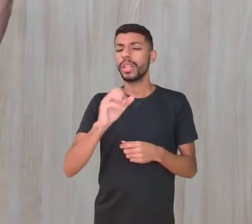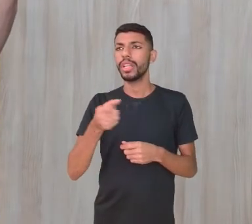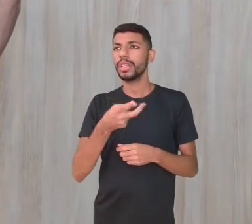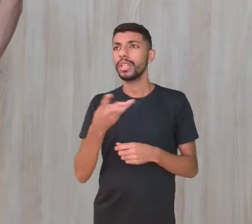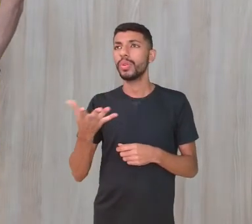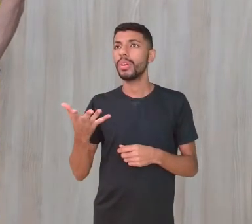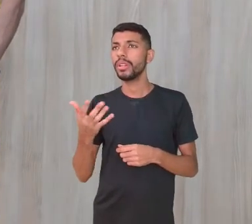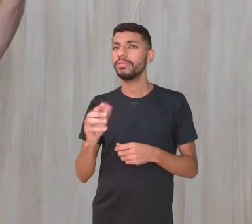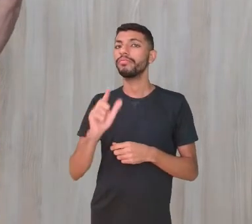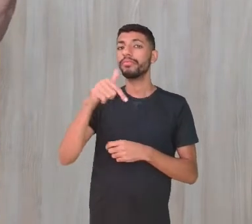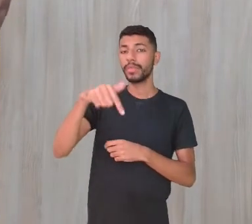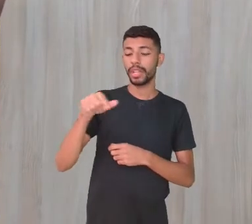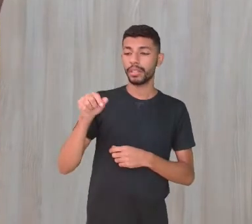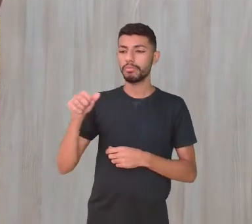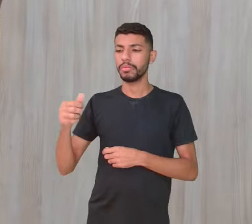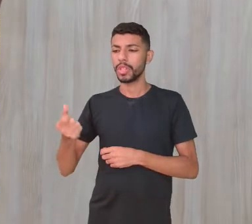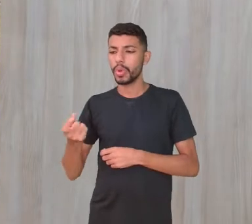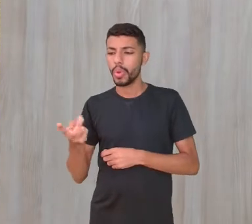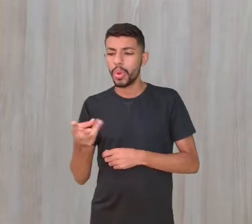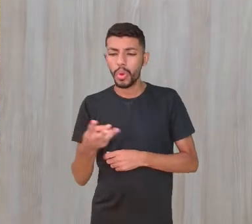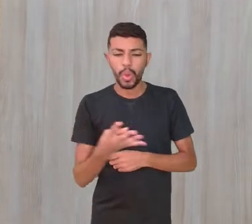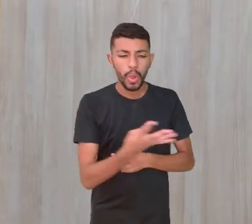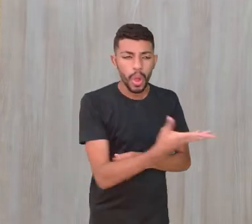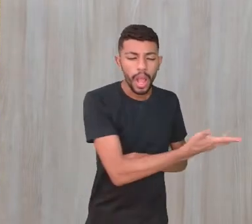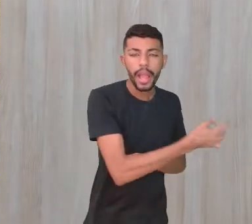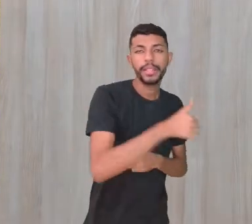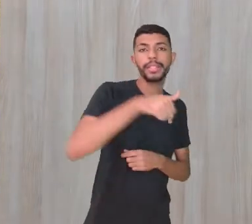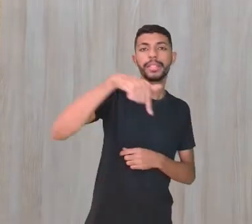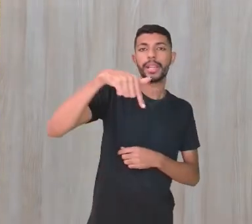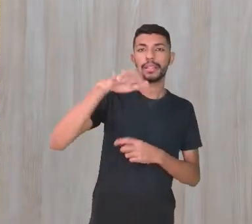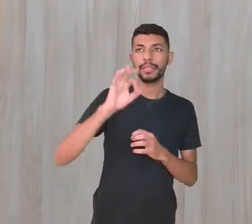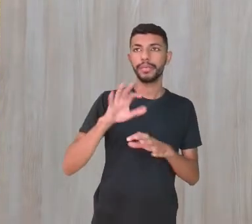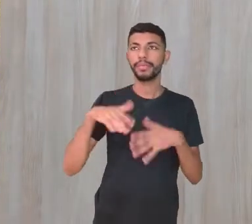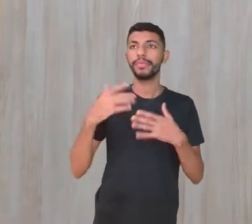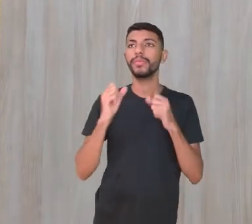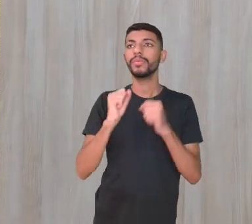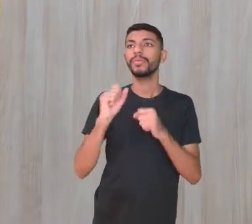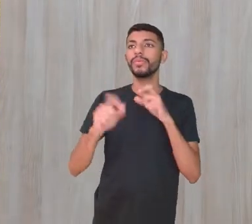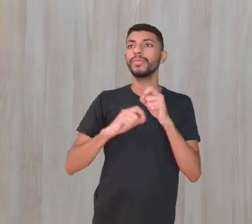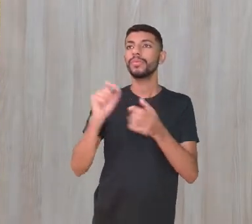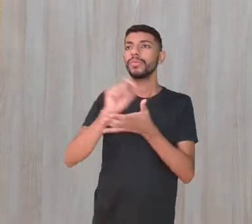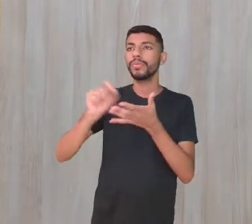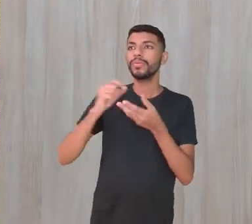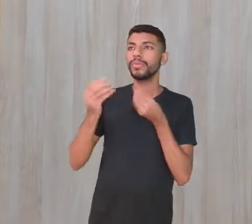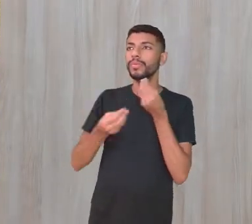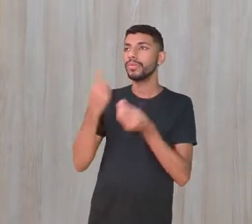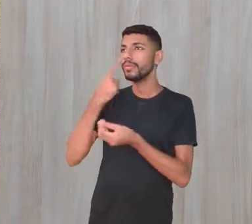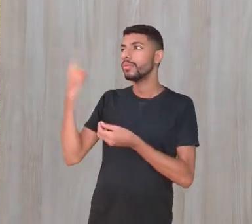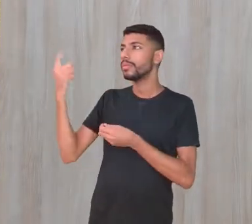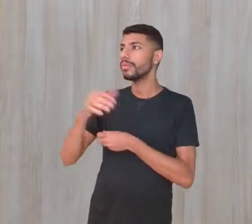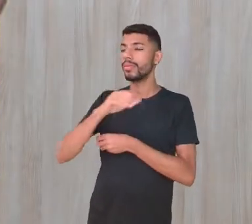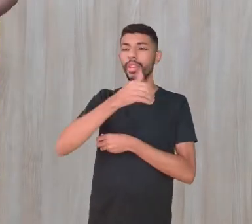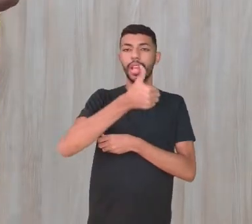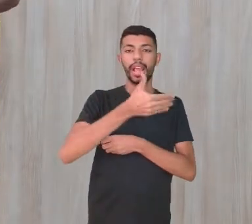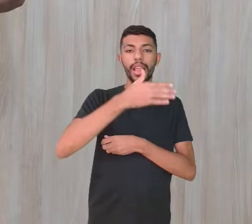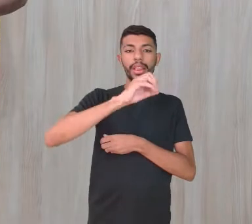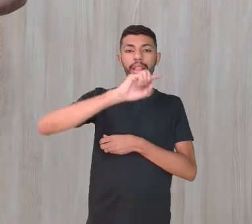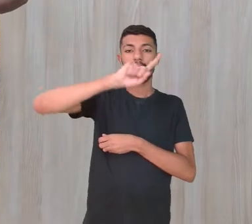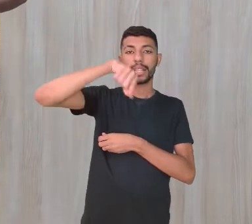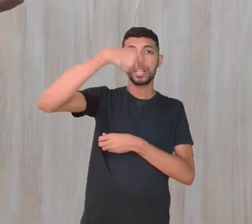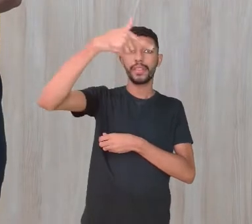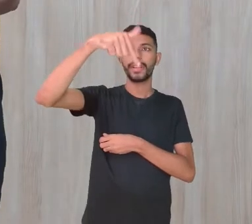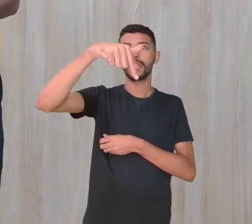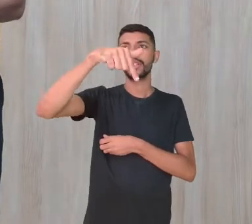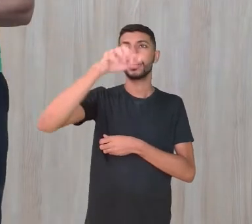Tem 7. Então, eu posso escrever essa multiplicação aqui na forma de 10 elevado à sétima